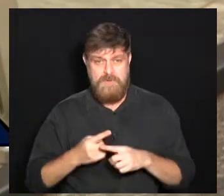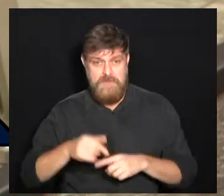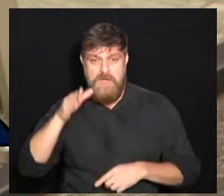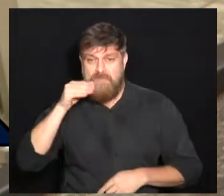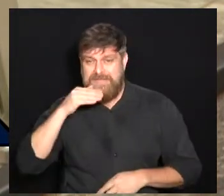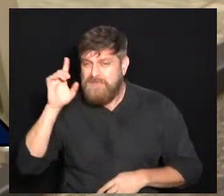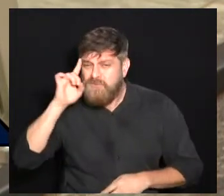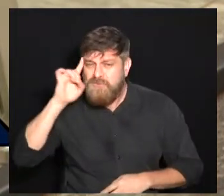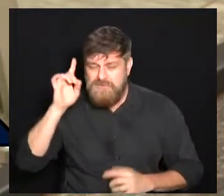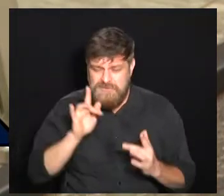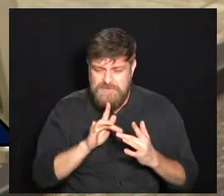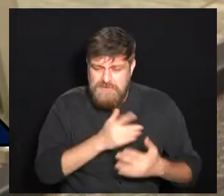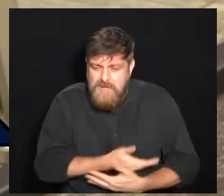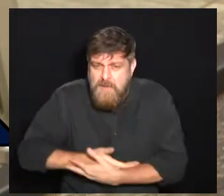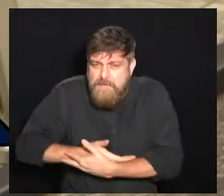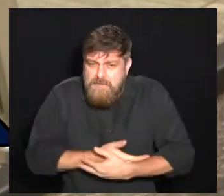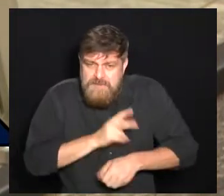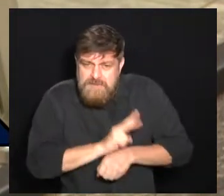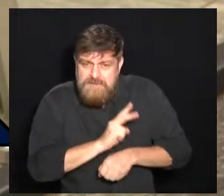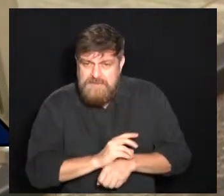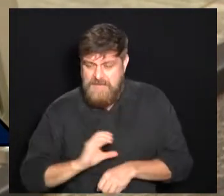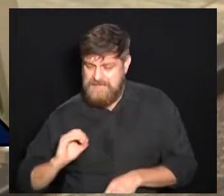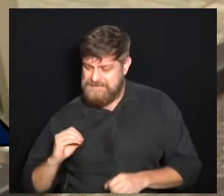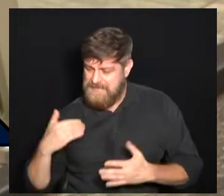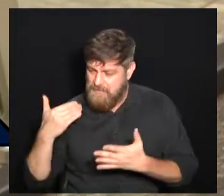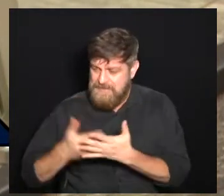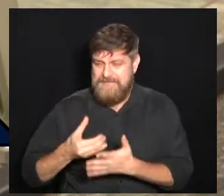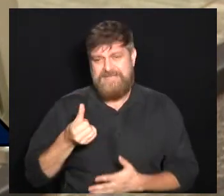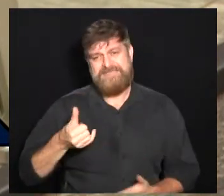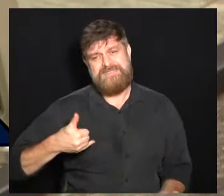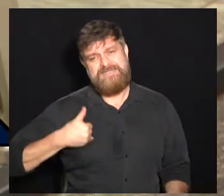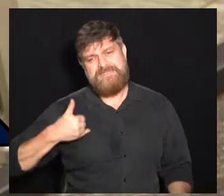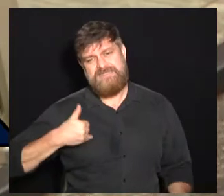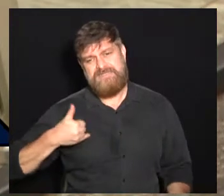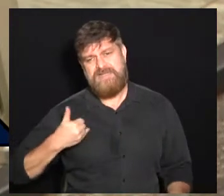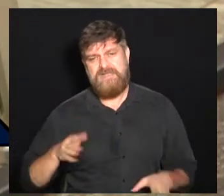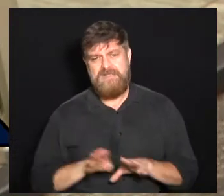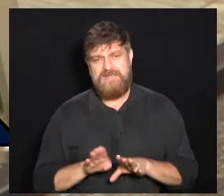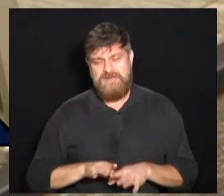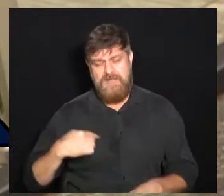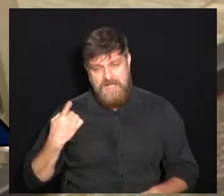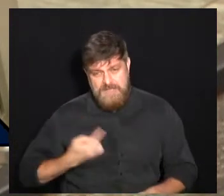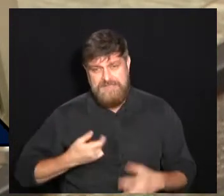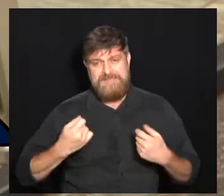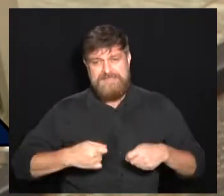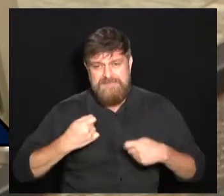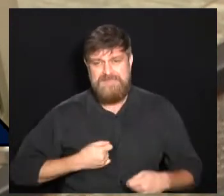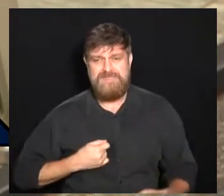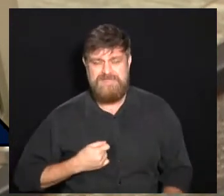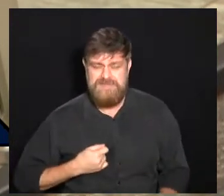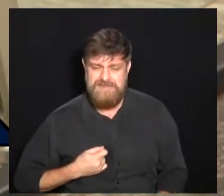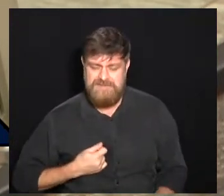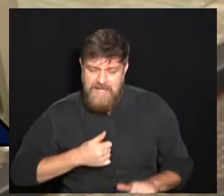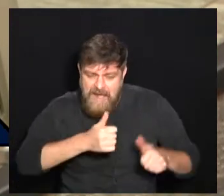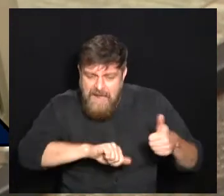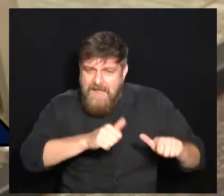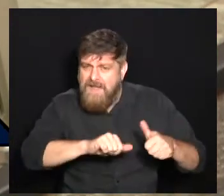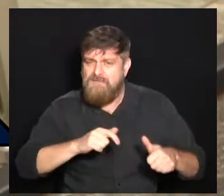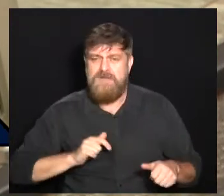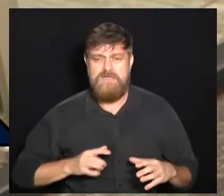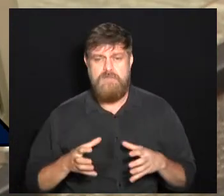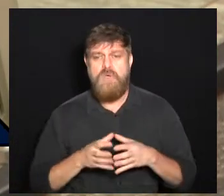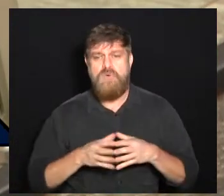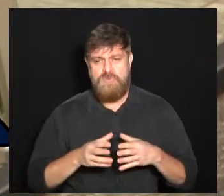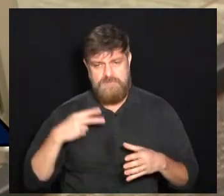dia a dia, com os bebezinhos de 0 a 6 anos, todas essas questões nós temos que levar em consideração, e é isso que a comissão